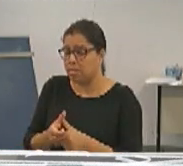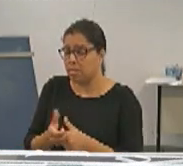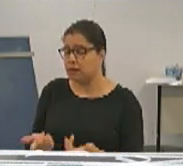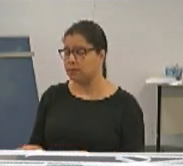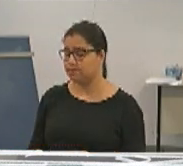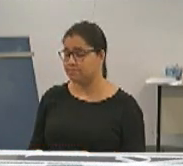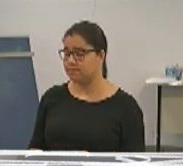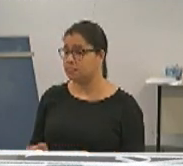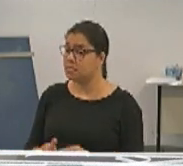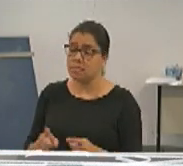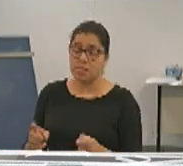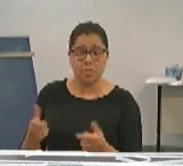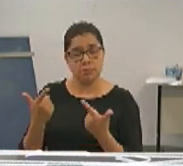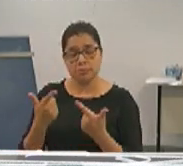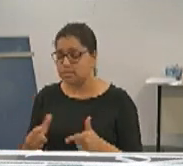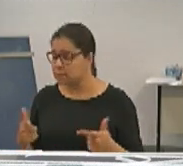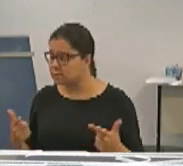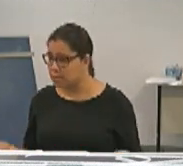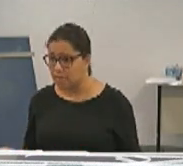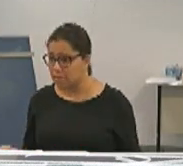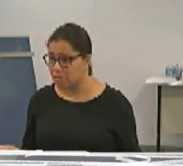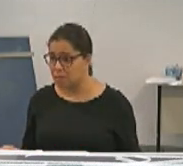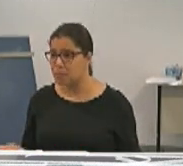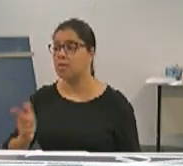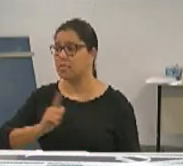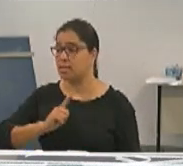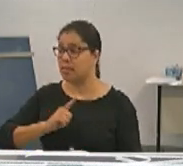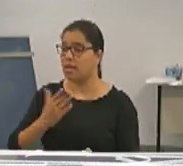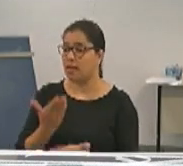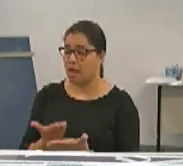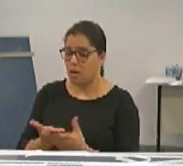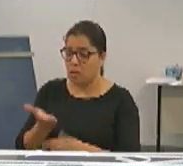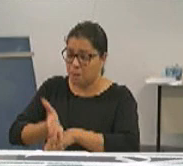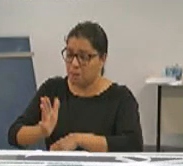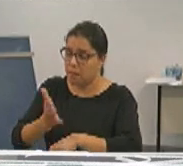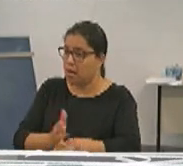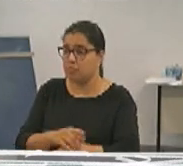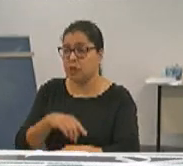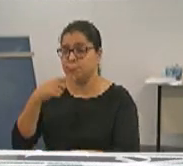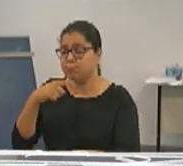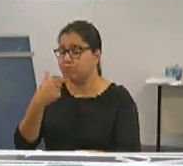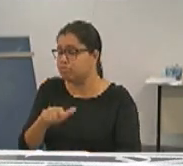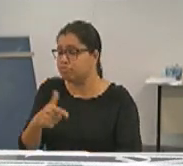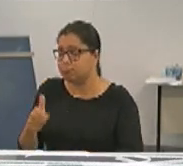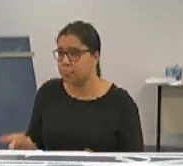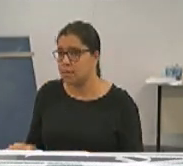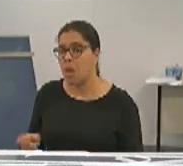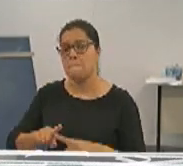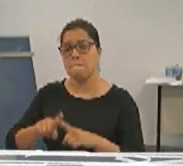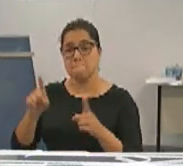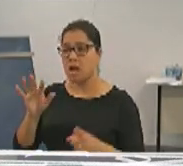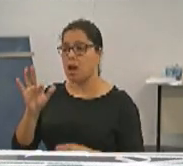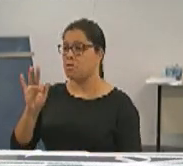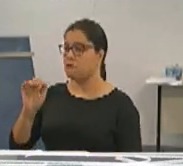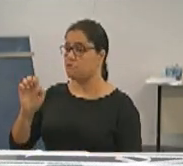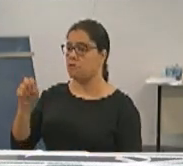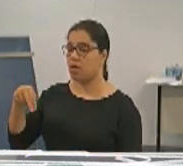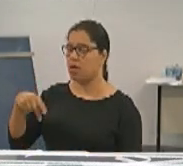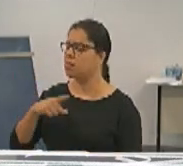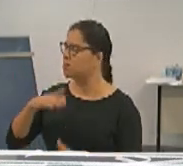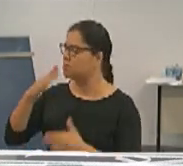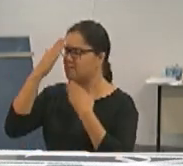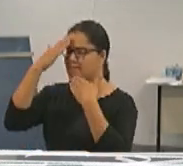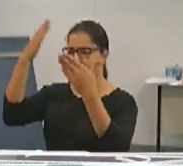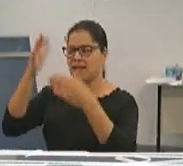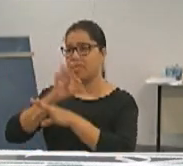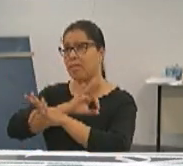que nós não temos e não estamos dando conta de dar as aulas práticas porque não temos infraestrutura. Mas ele vai muito bem, obrigado, graças ao apoio de todos os cursos, tempo, que